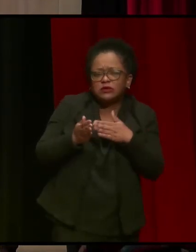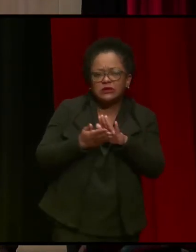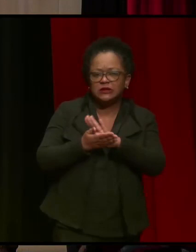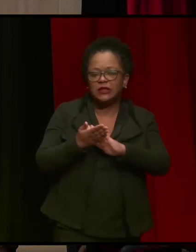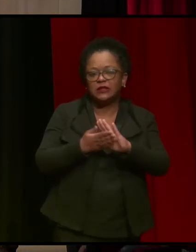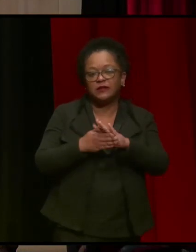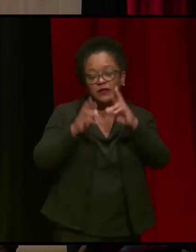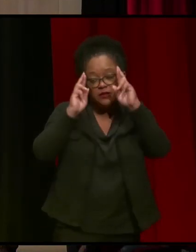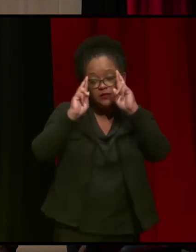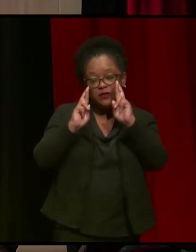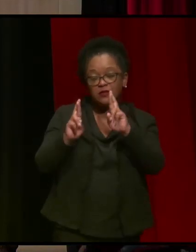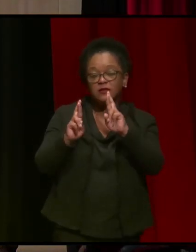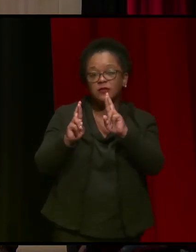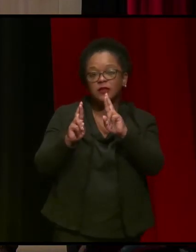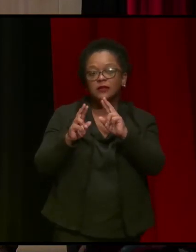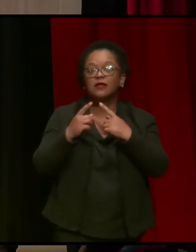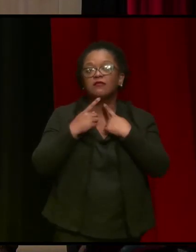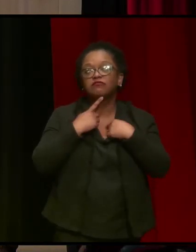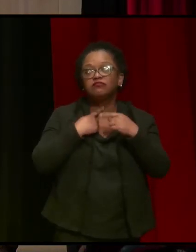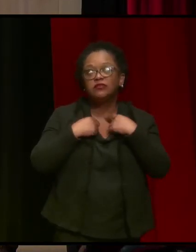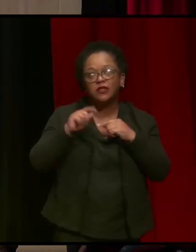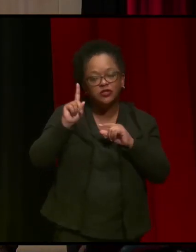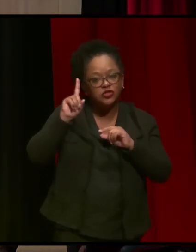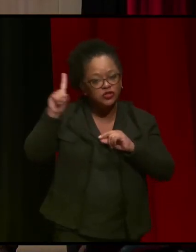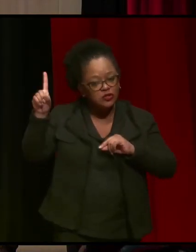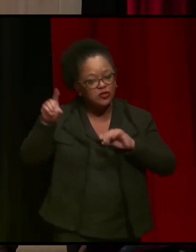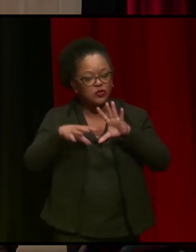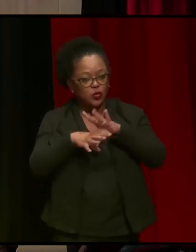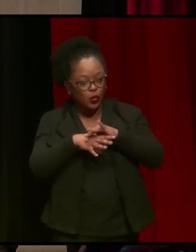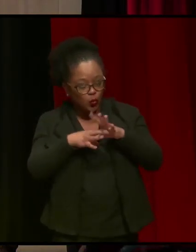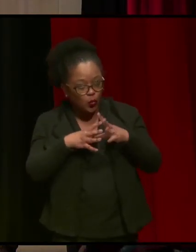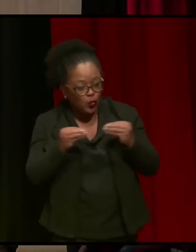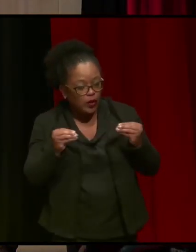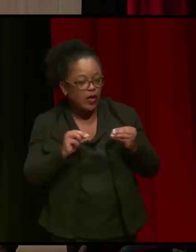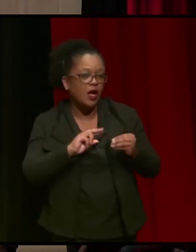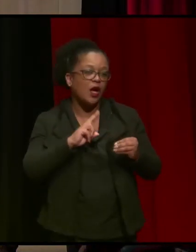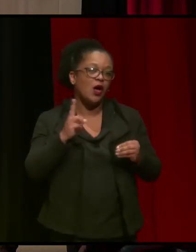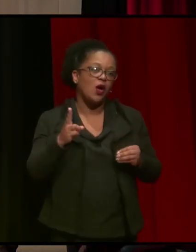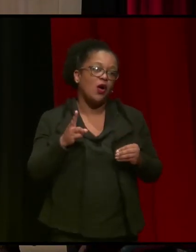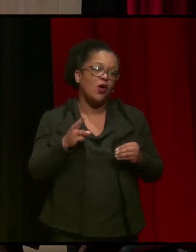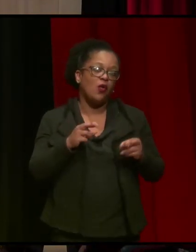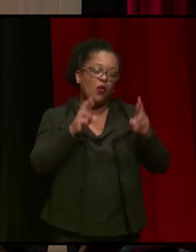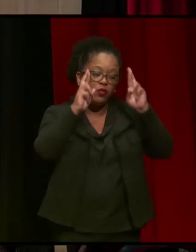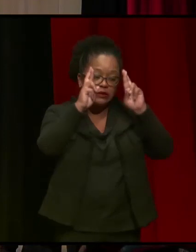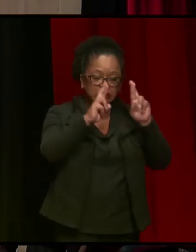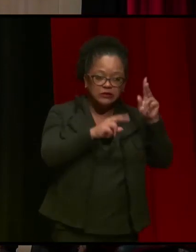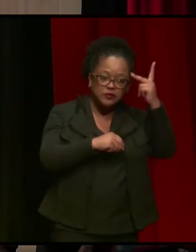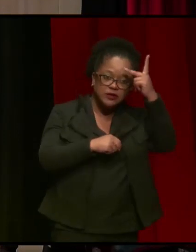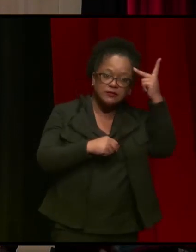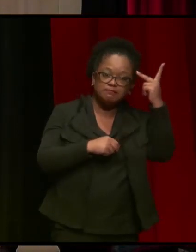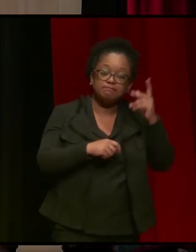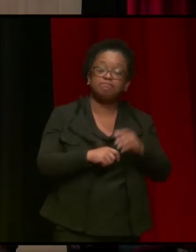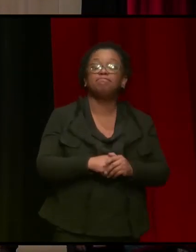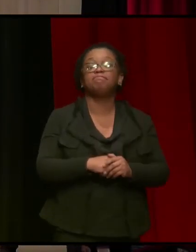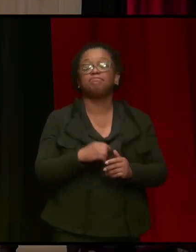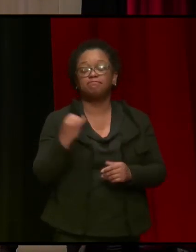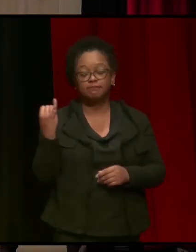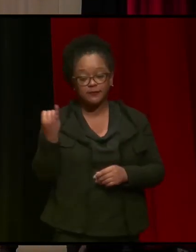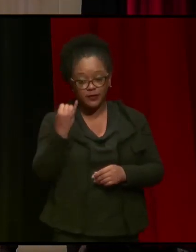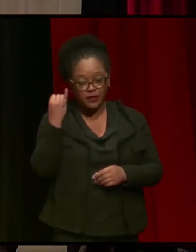que têm deficiência? Esse é um assunto muito importante, eu vou falar sobre isso hoje, sobre curas e milagres.